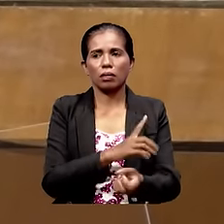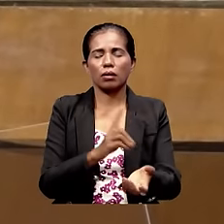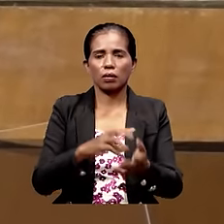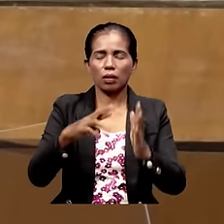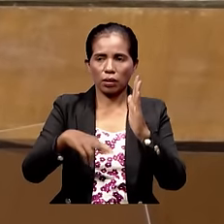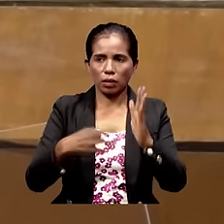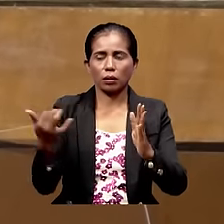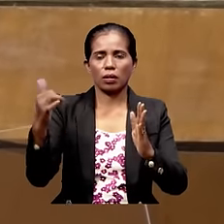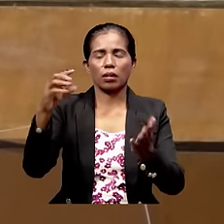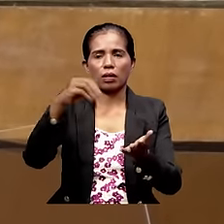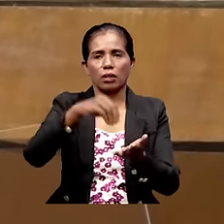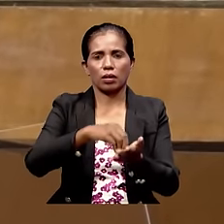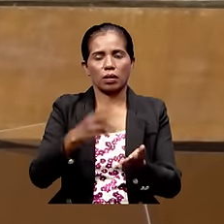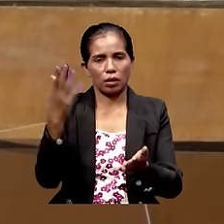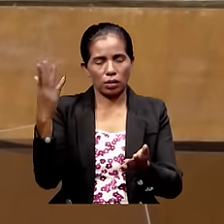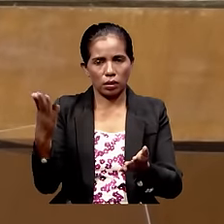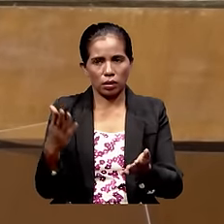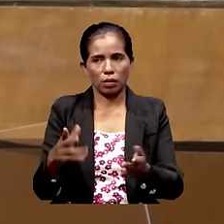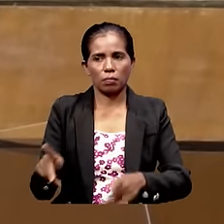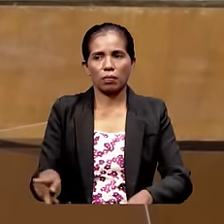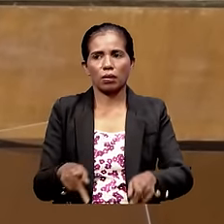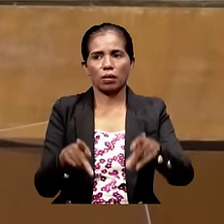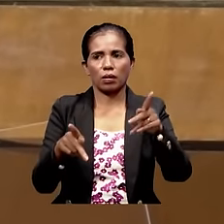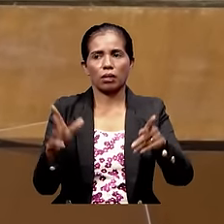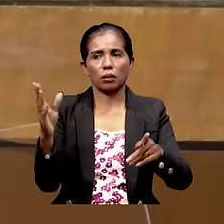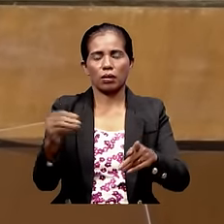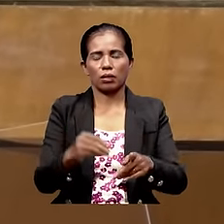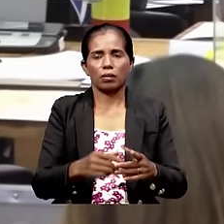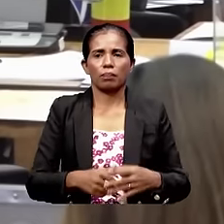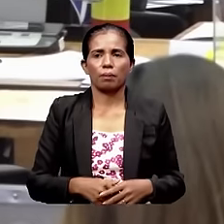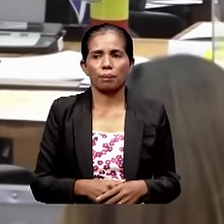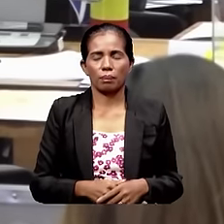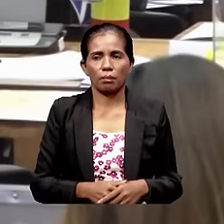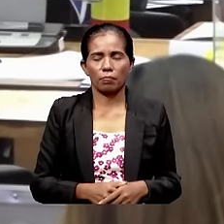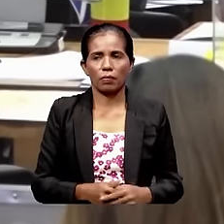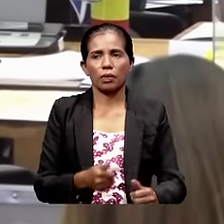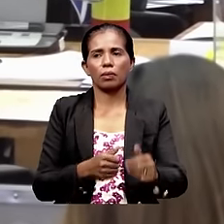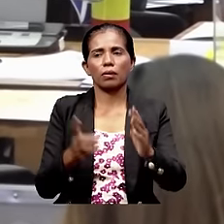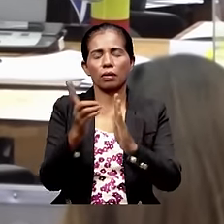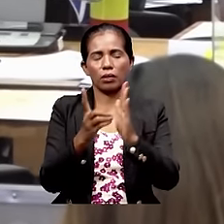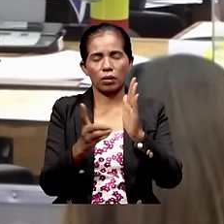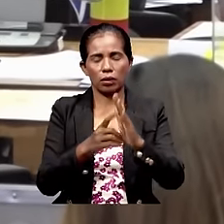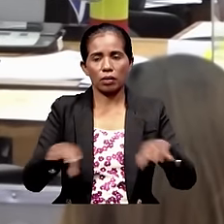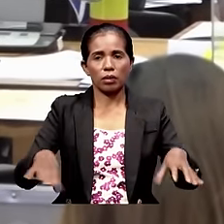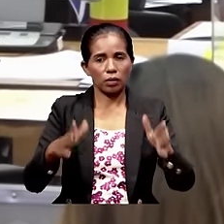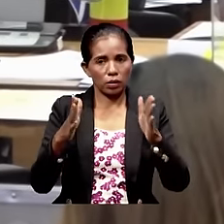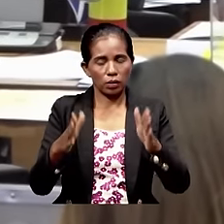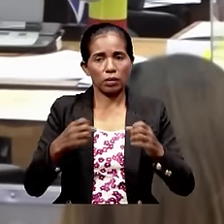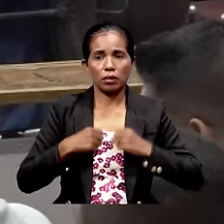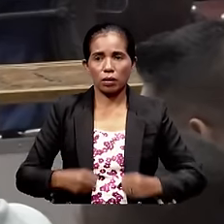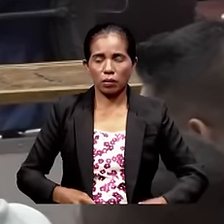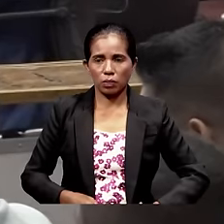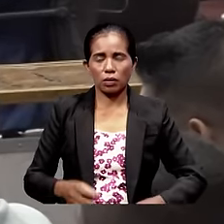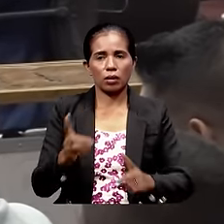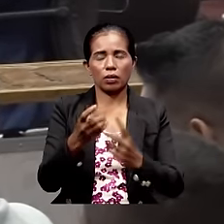nabe mak propoing na iha publikasaun ba ia plasa di sinzania. Tu herdados profissional saúde sira nebema contrato